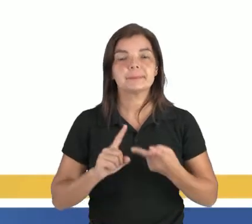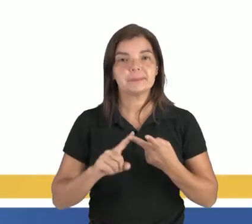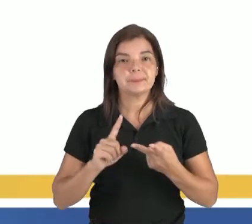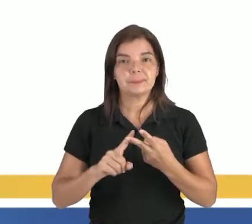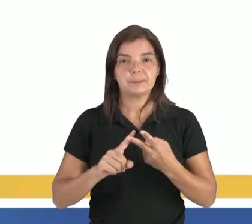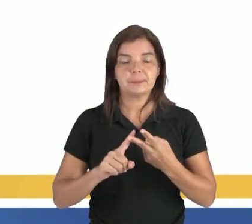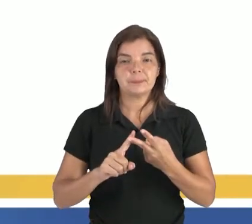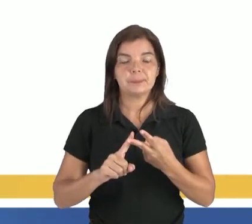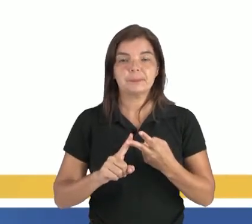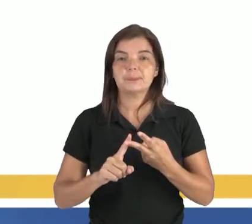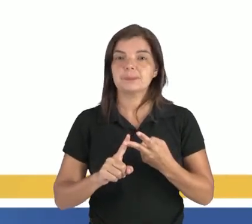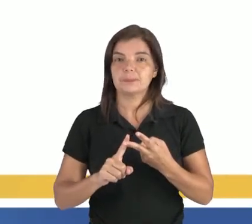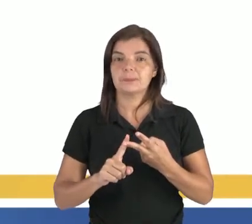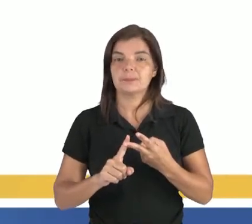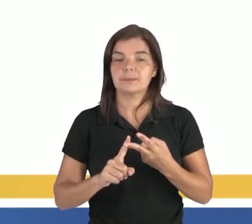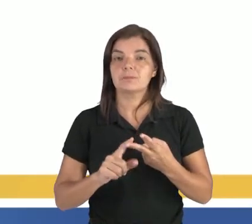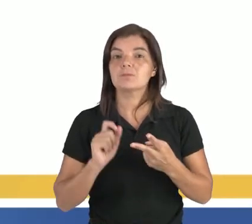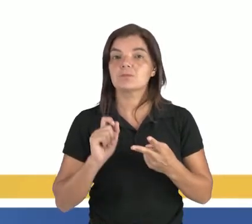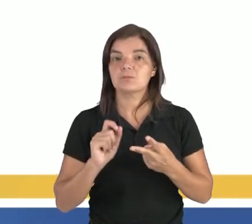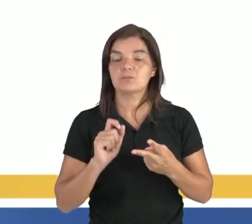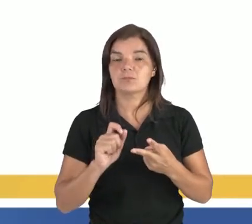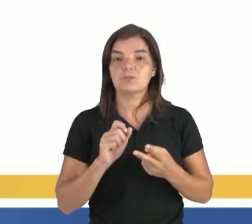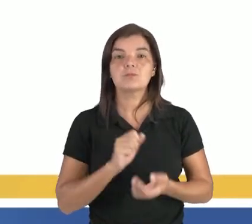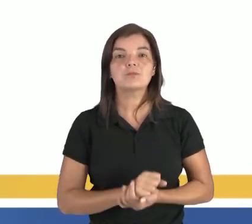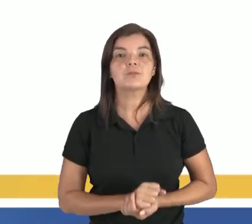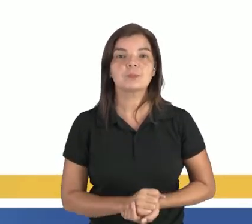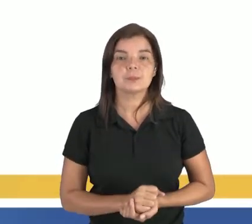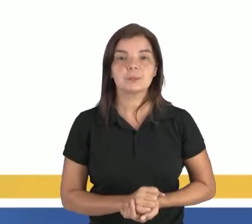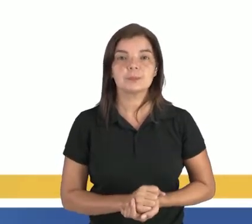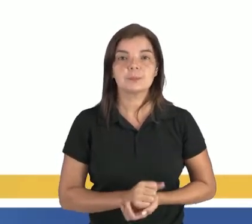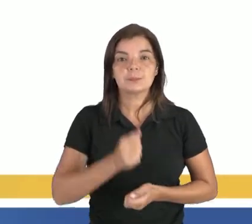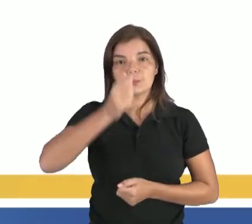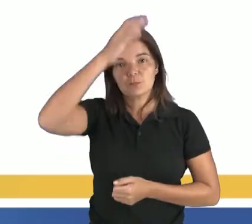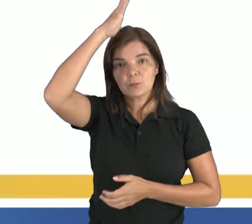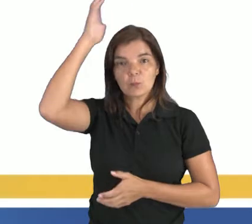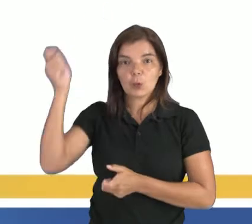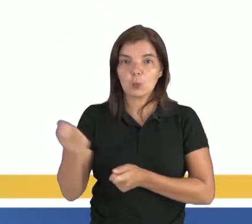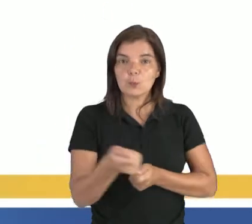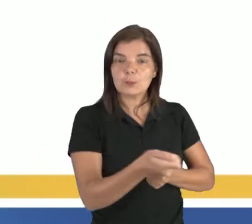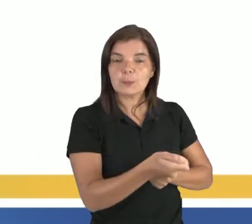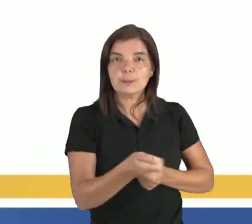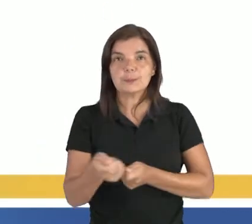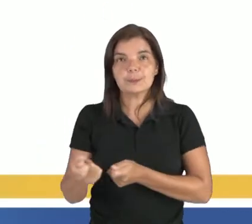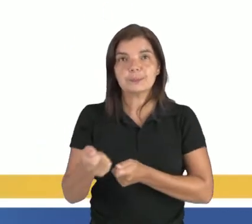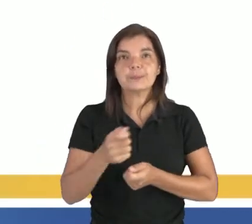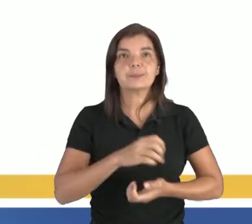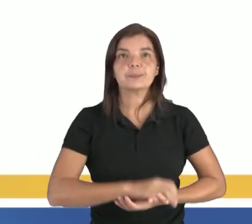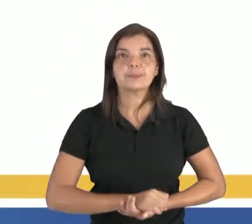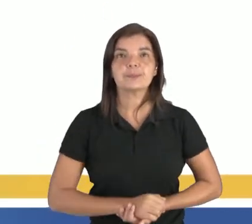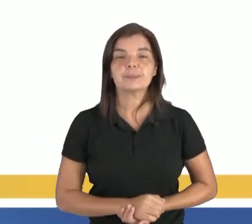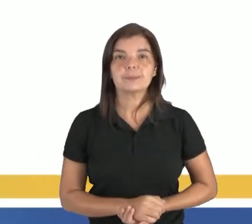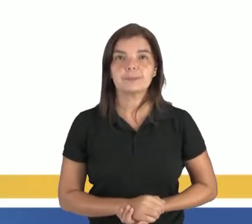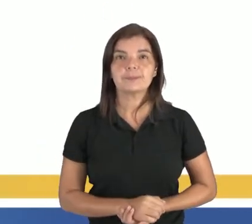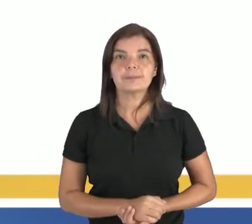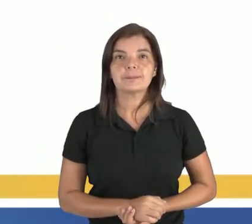Fireman, que é o bombeiro. Waiter,